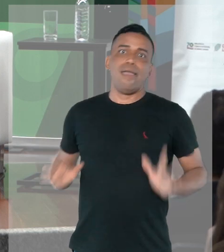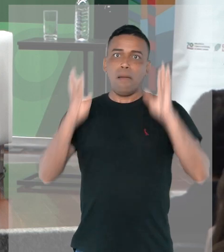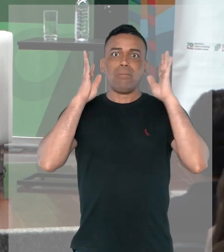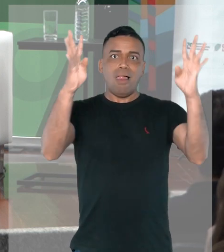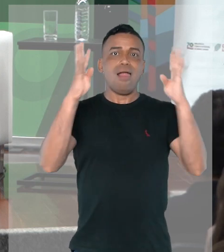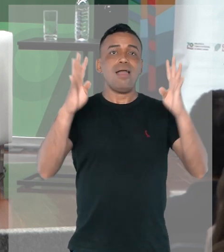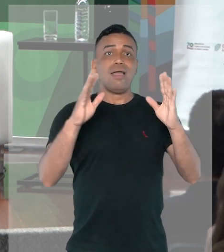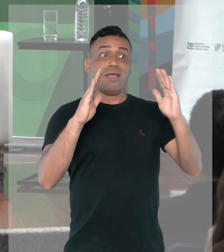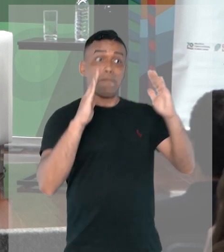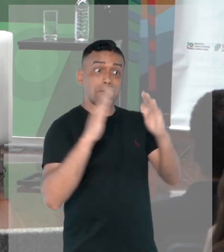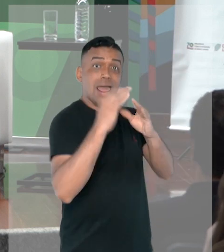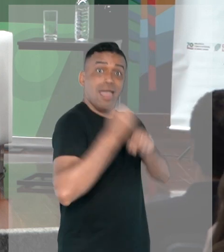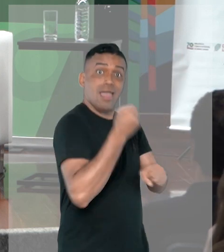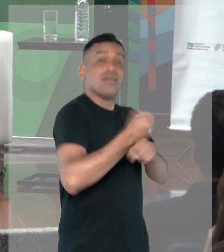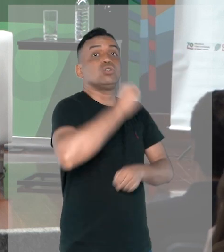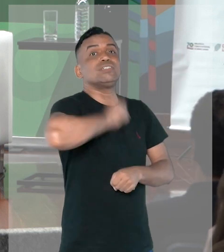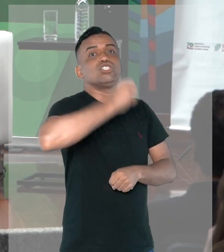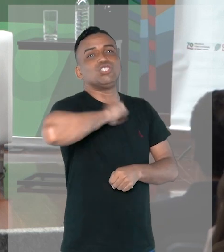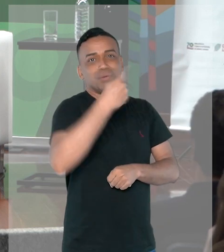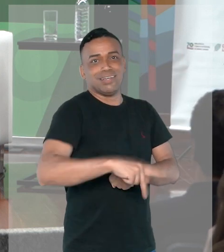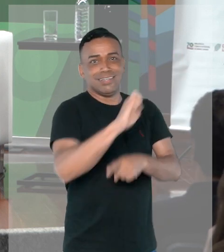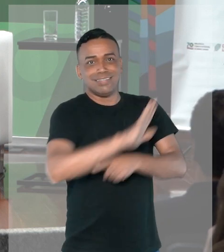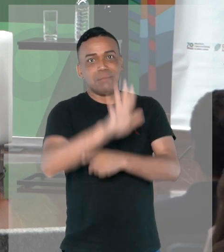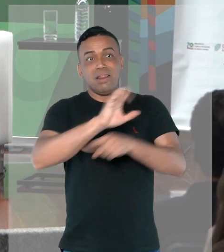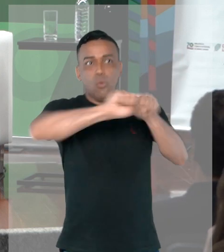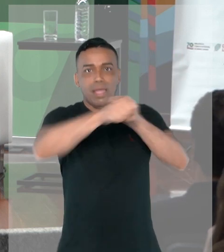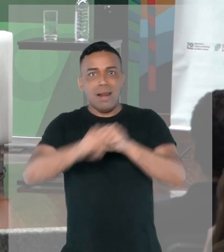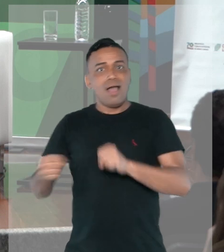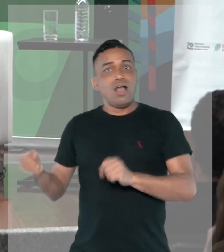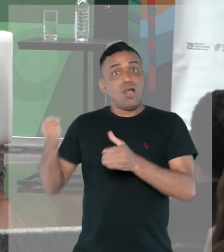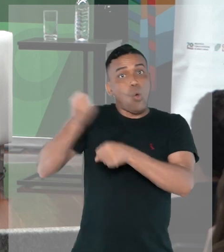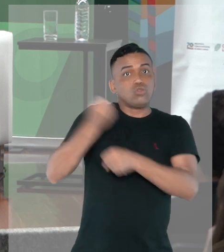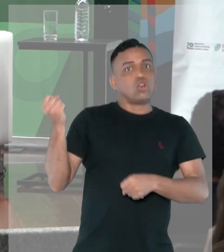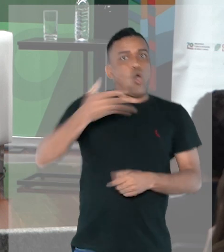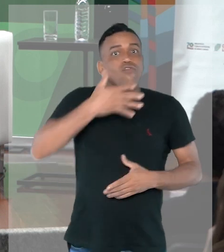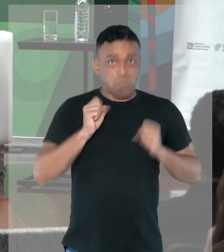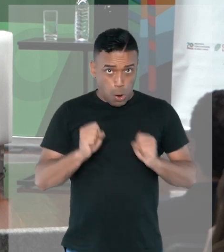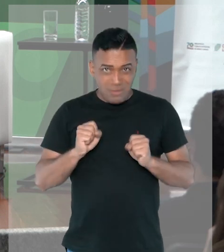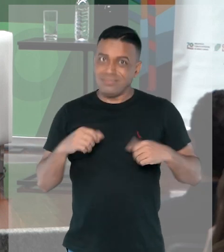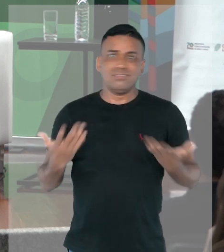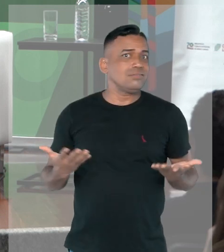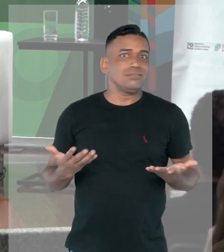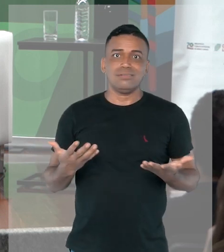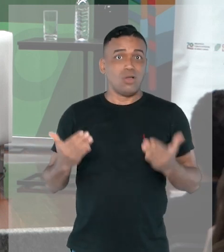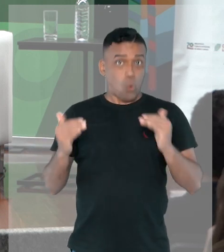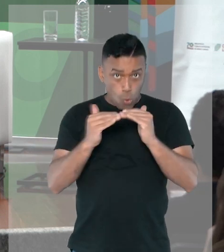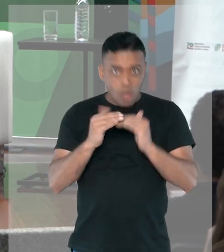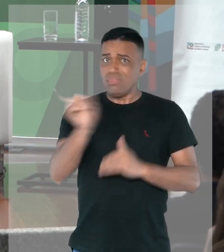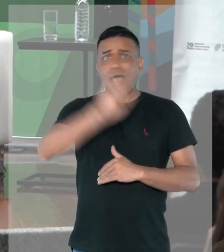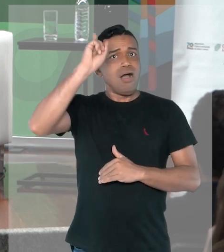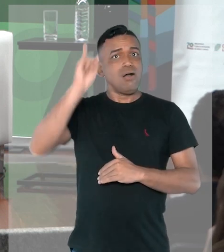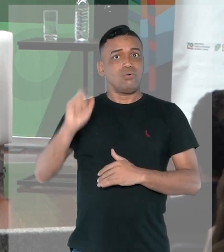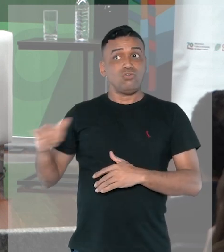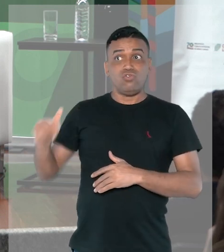Esses prédios maravilhosos, antigos que tem aí, vão demolir tudo? É. Não é? Vão jogar